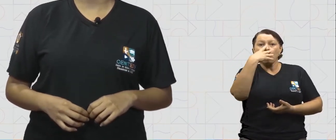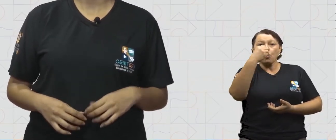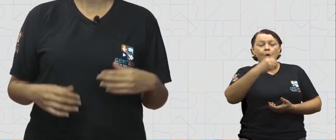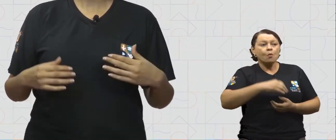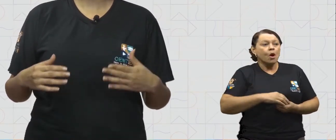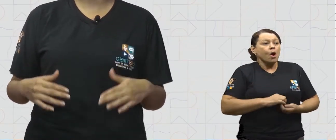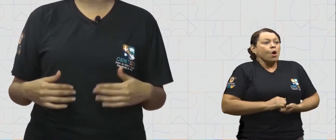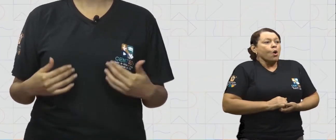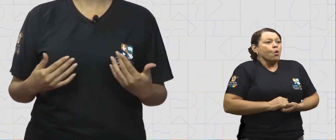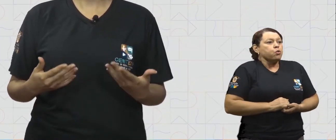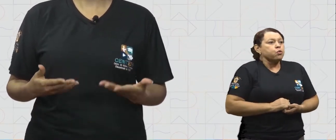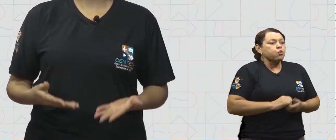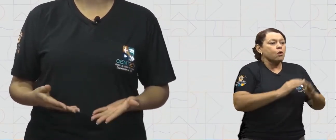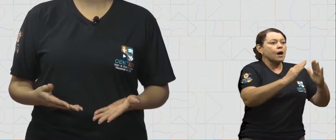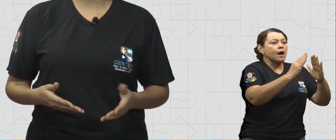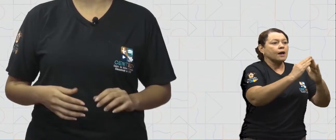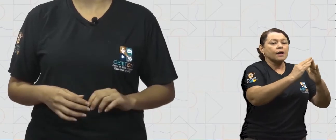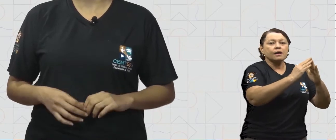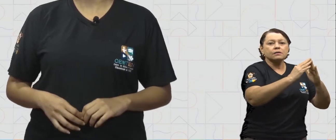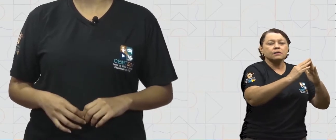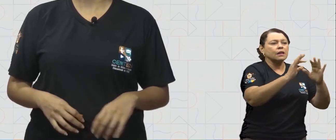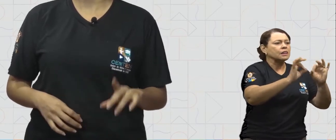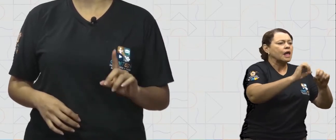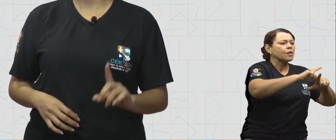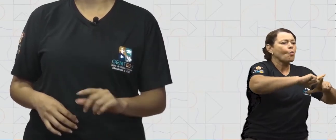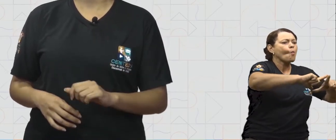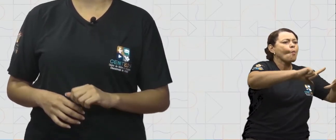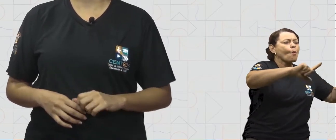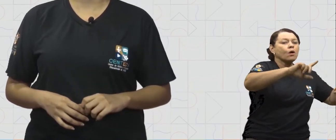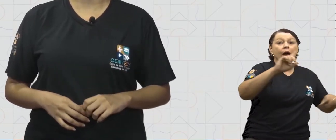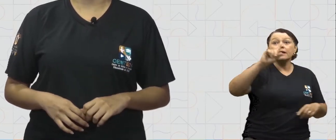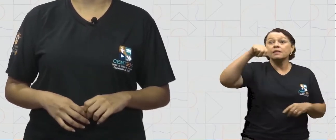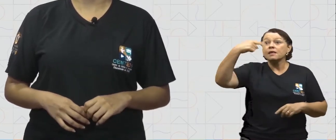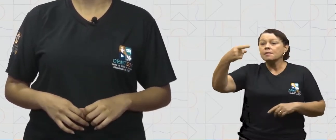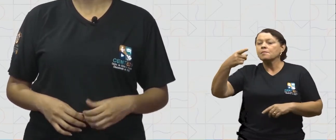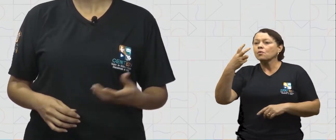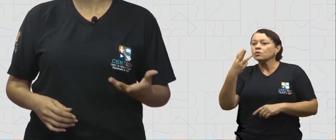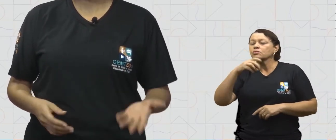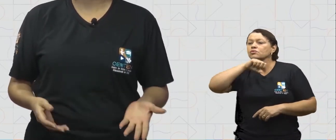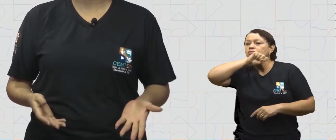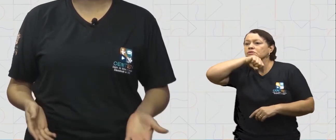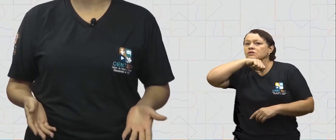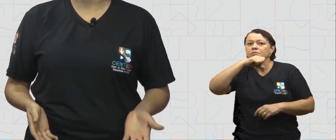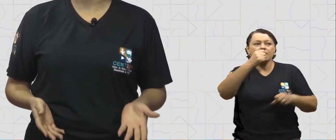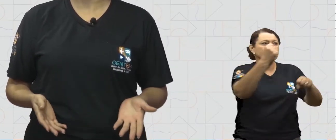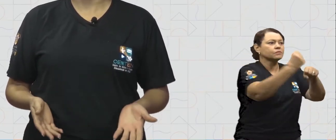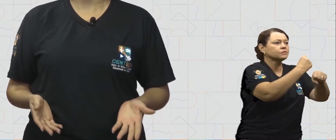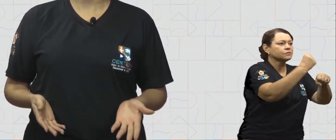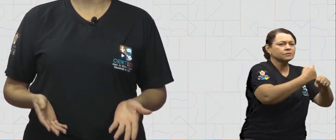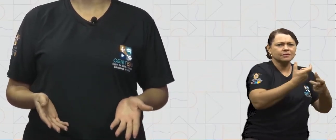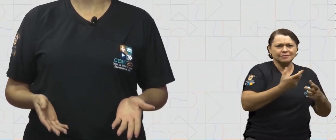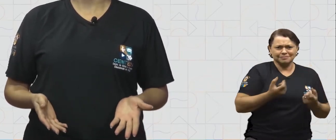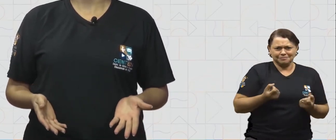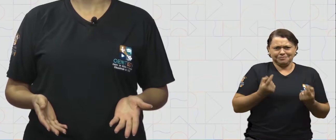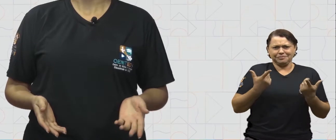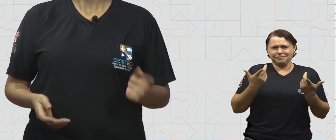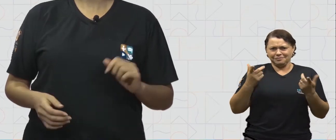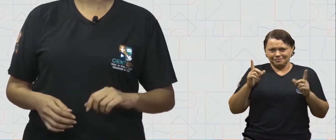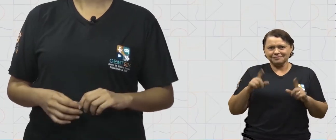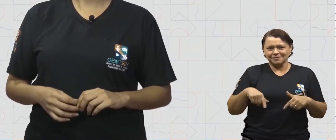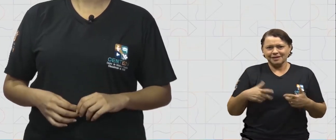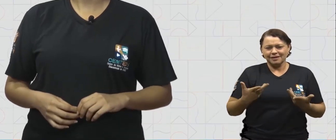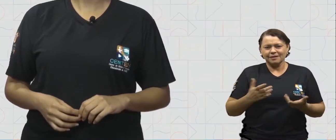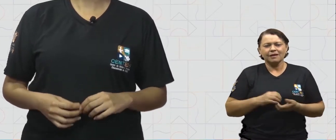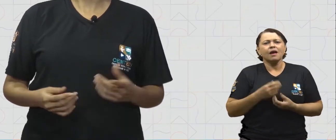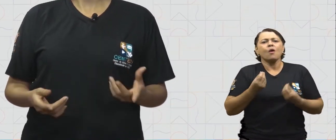as casas e somente depois os porquinhos começassem a construí-la. Seria um bocado estranho, você não acha?